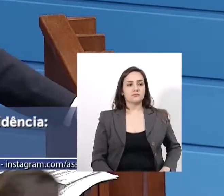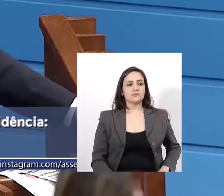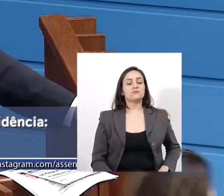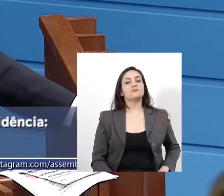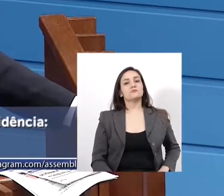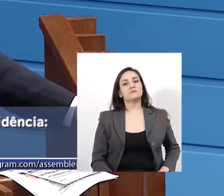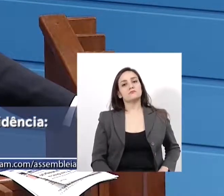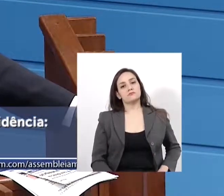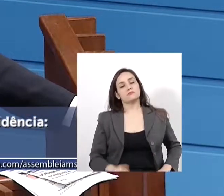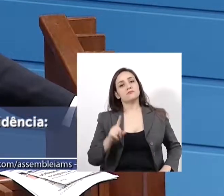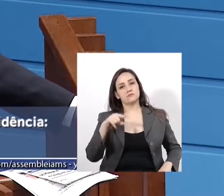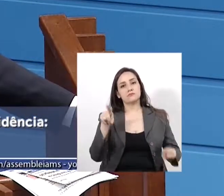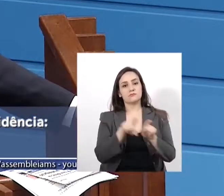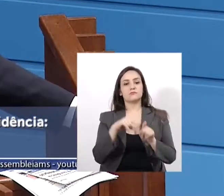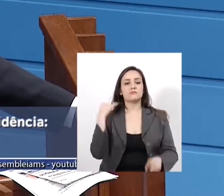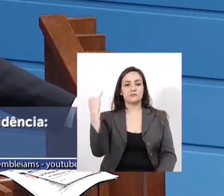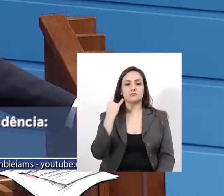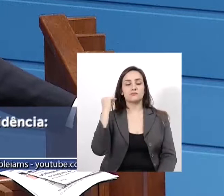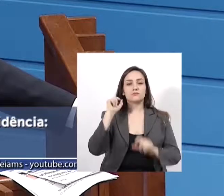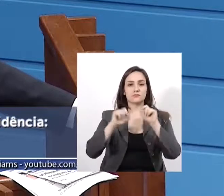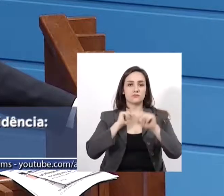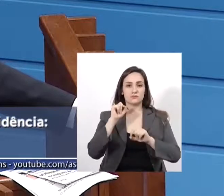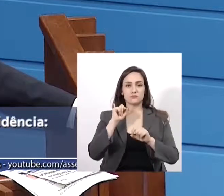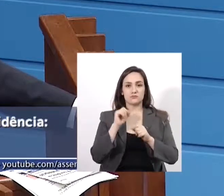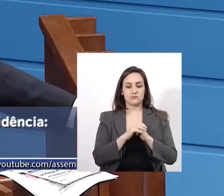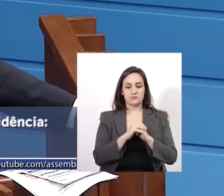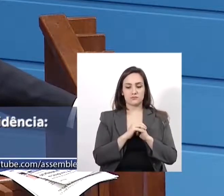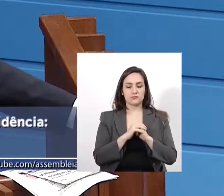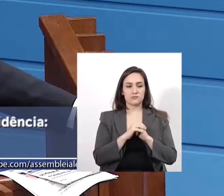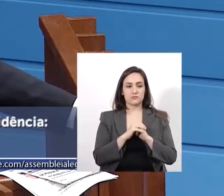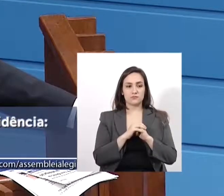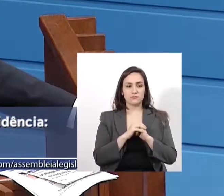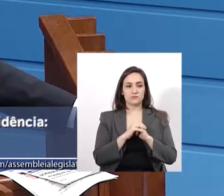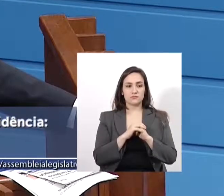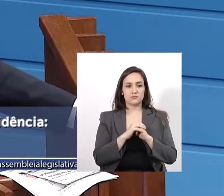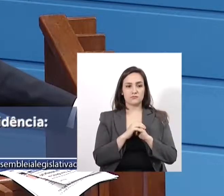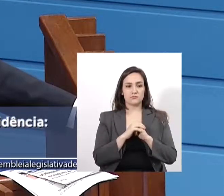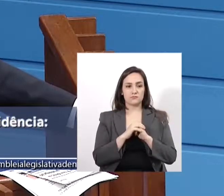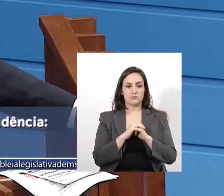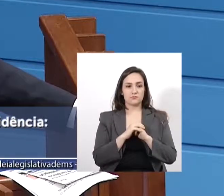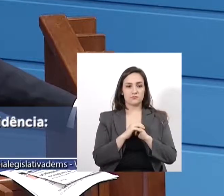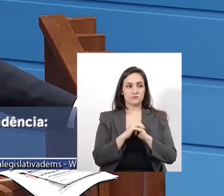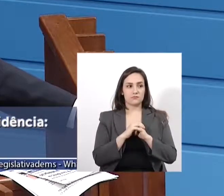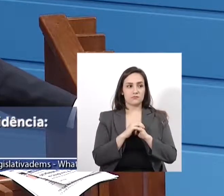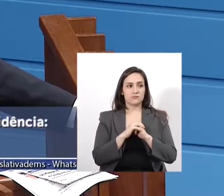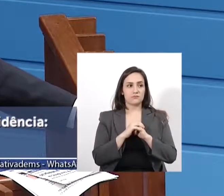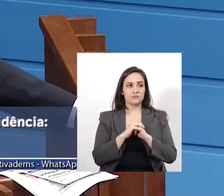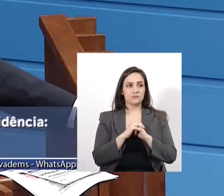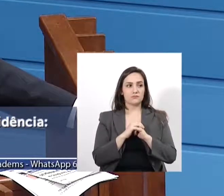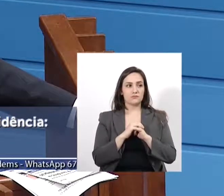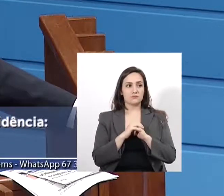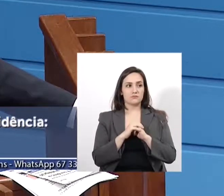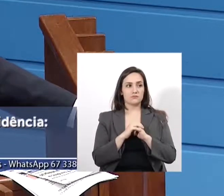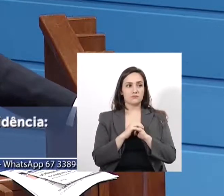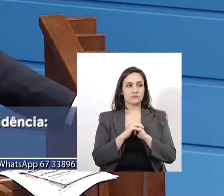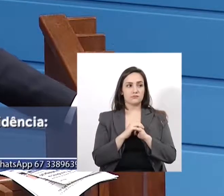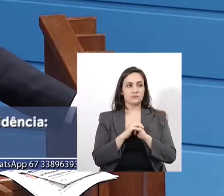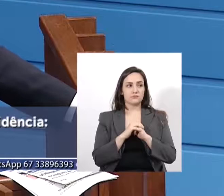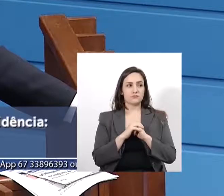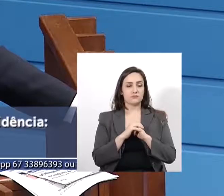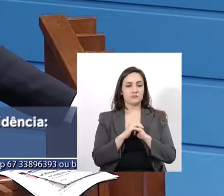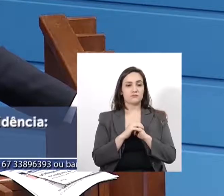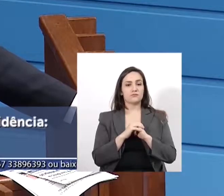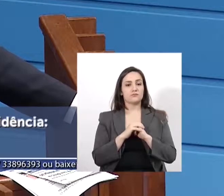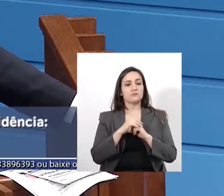ponto importante, que o trabalhador, no caso